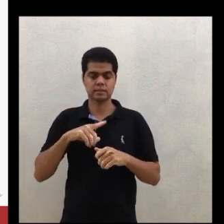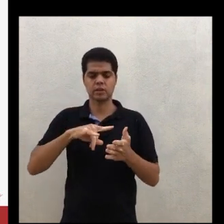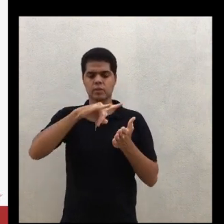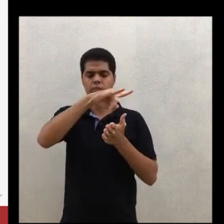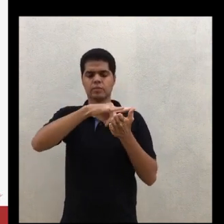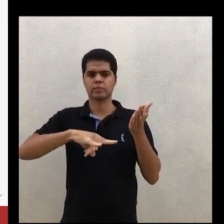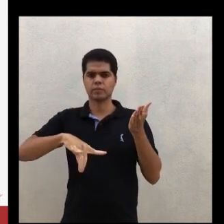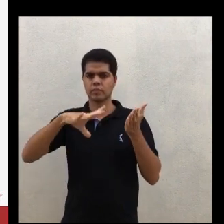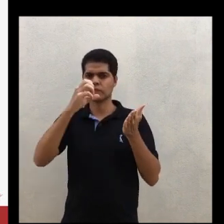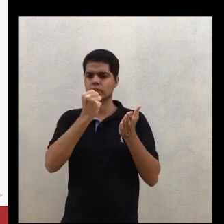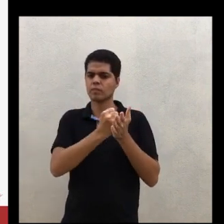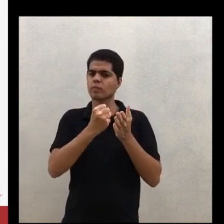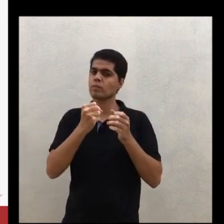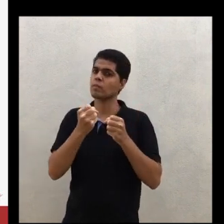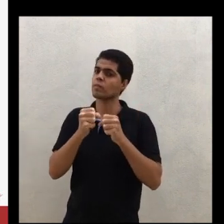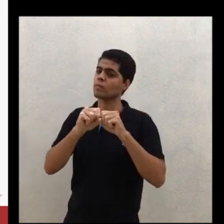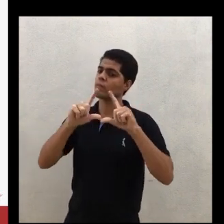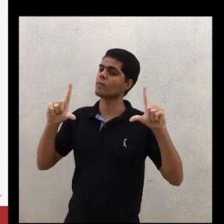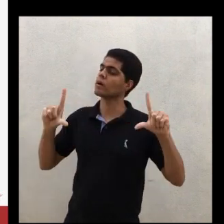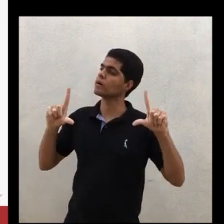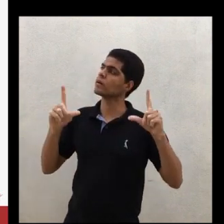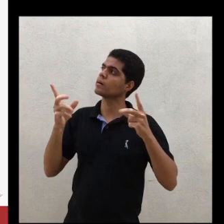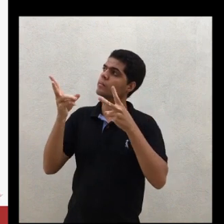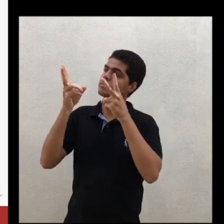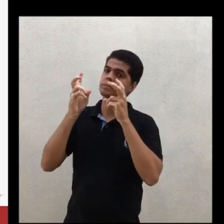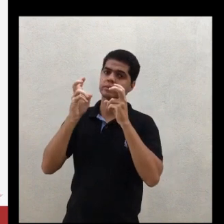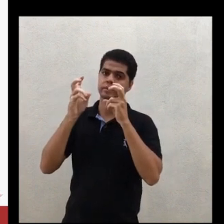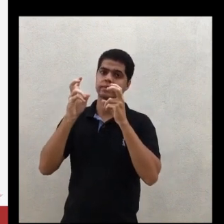que ele tem as funções de entrada, as